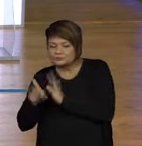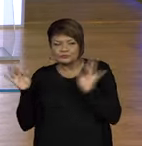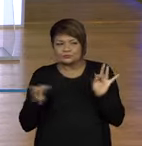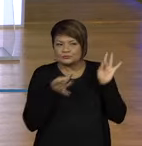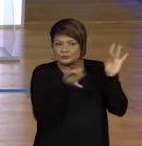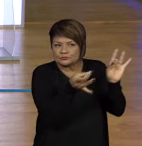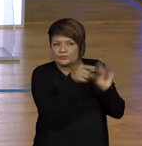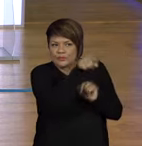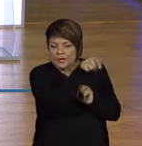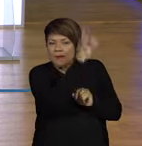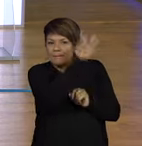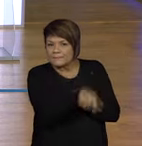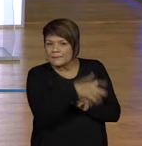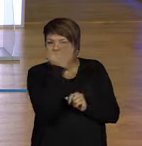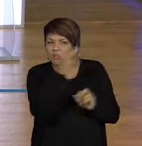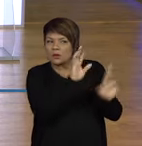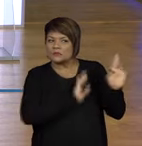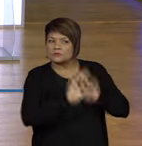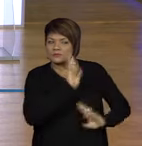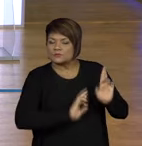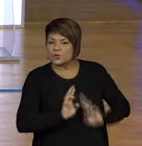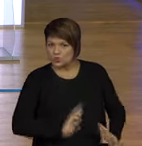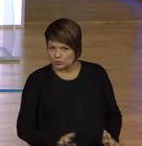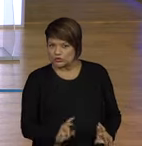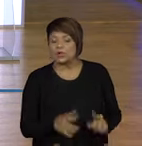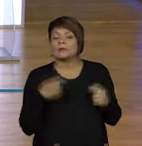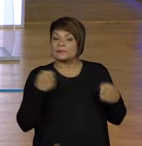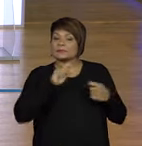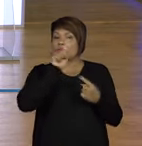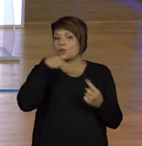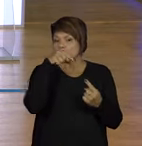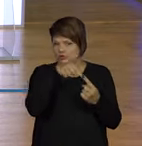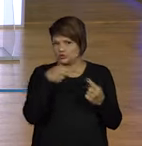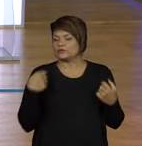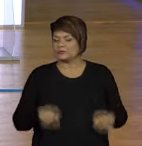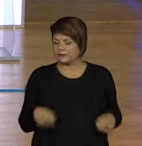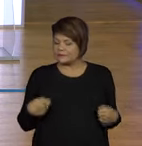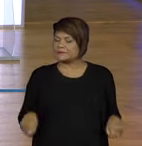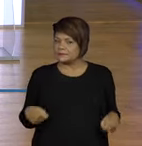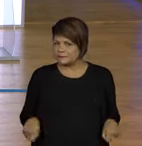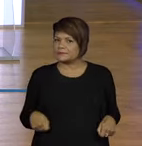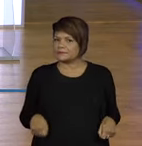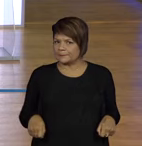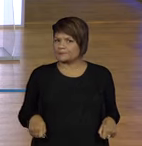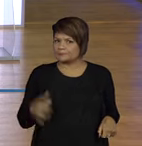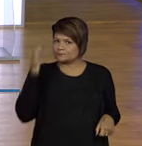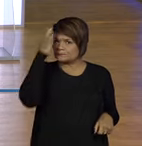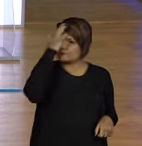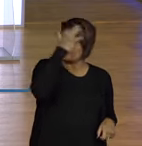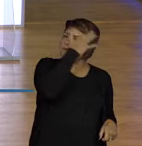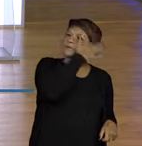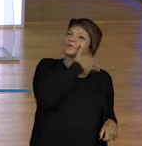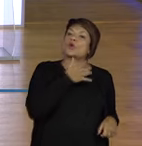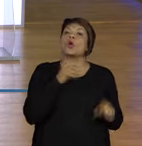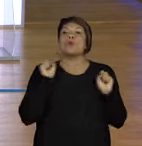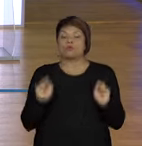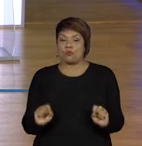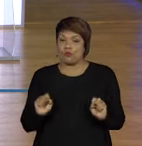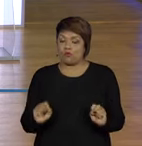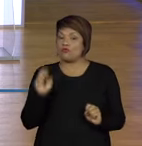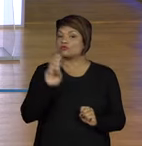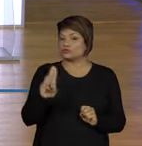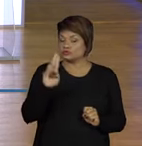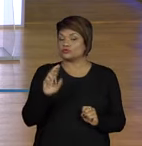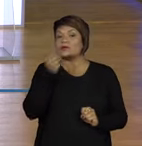acho que o porquê que a gente faz essas entrevistas, a gente tem que ter um objetivo, né, professora? Isso mesmo. Então, olha só, a gente pode usar uma entrevista quando a